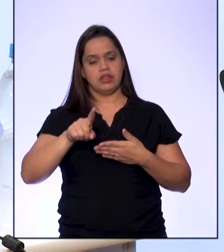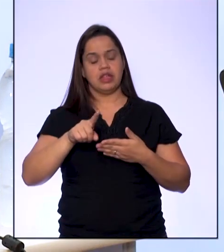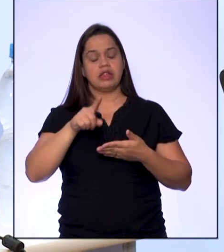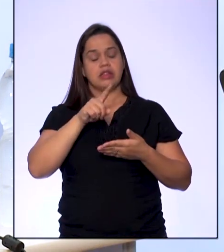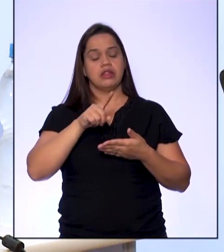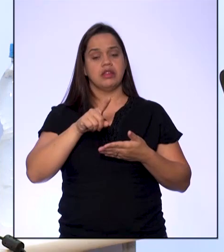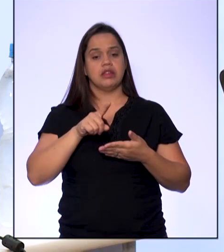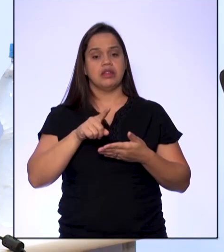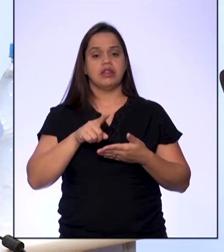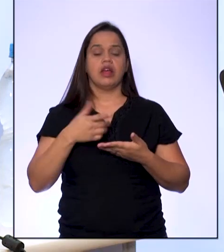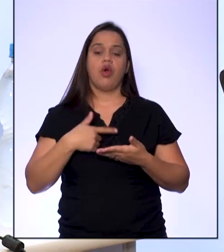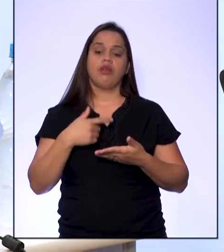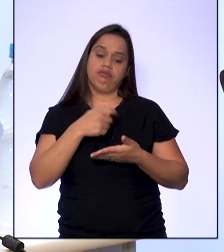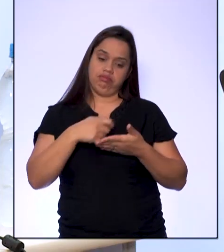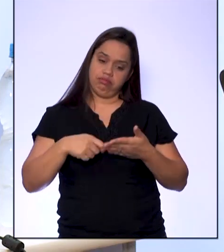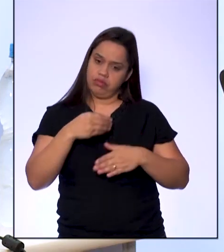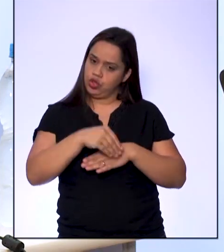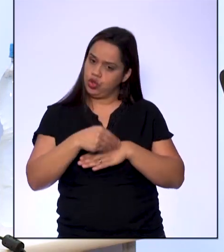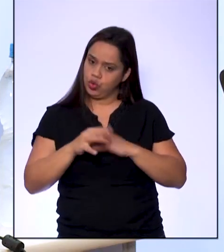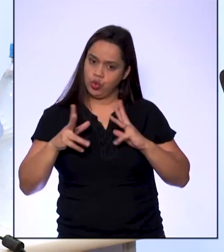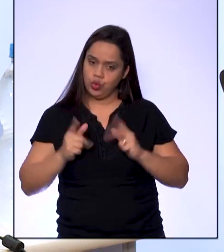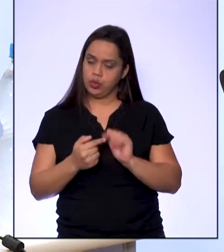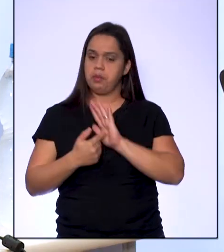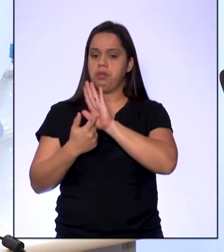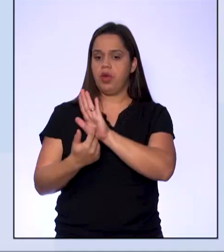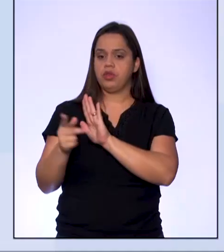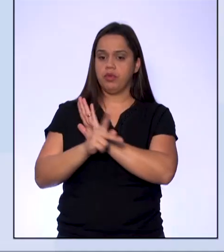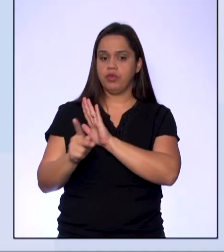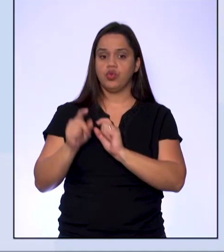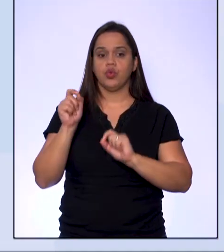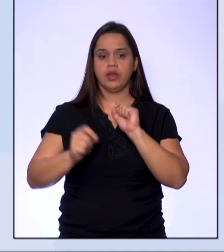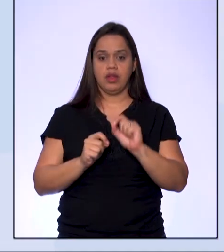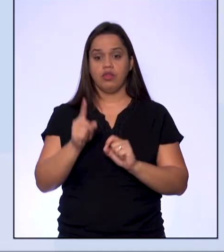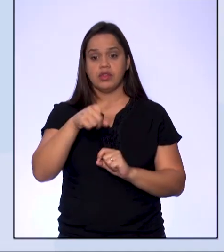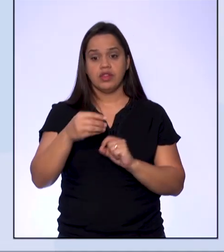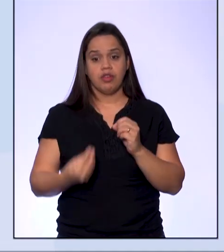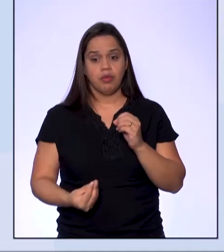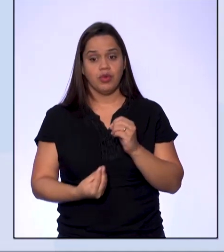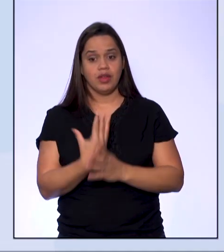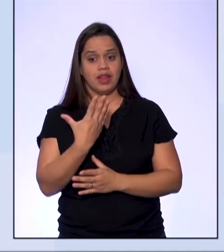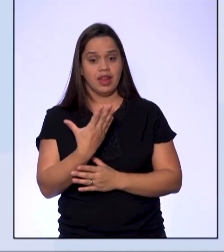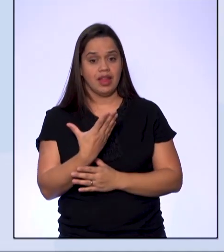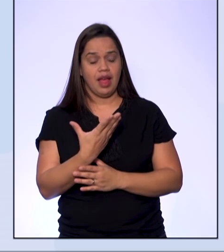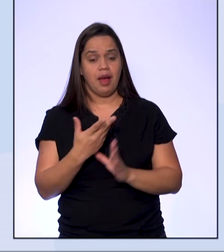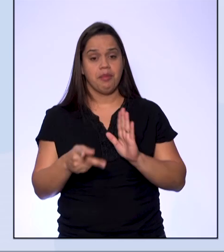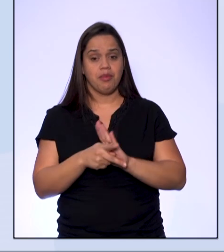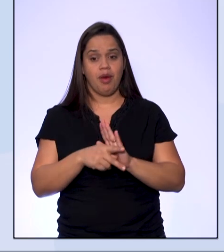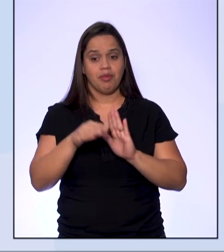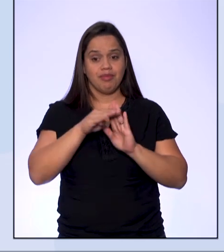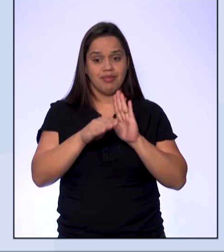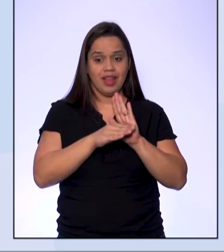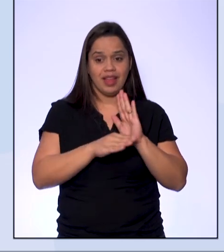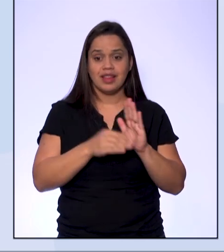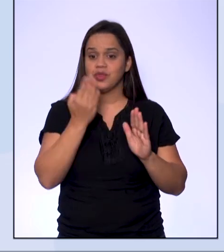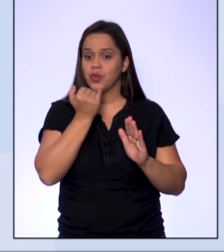mostrem para o professor. Vocês vão criar uma receita colocando mel de abelha. Então, essa vai ficar